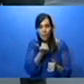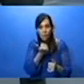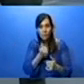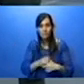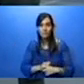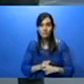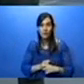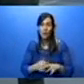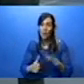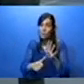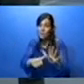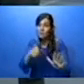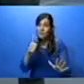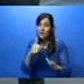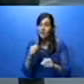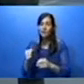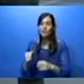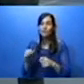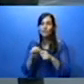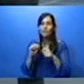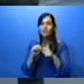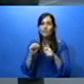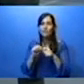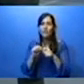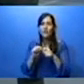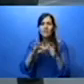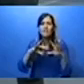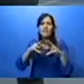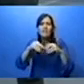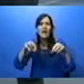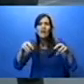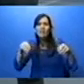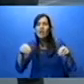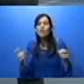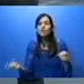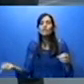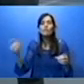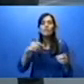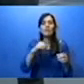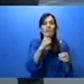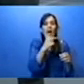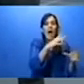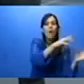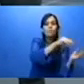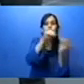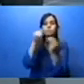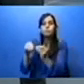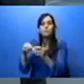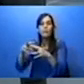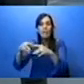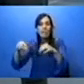primeiro produtor na Terra que permitiu a vinda dos artrópodes para o ambiente terrestre?